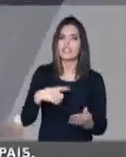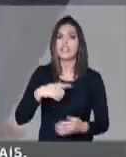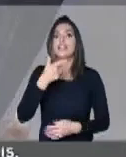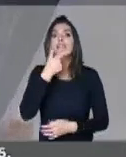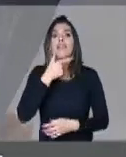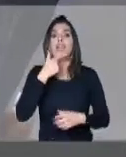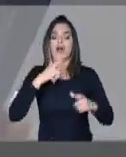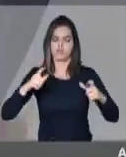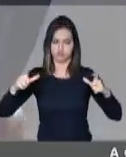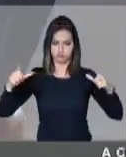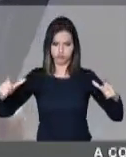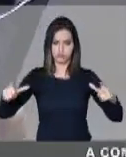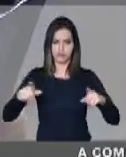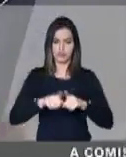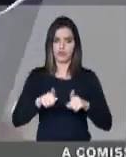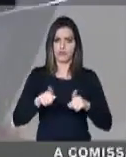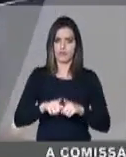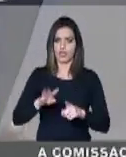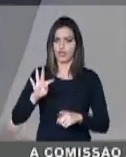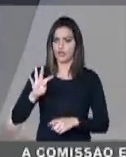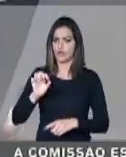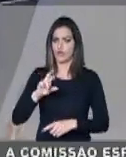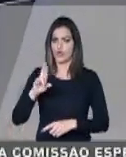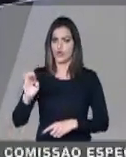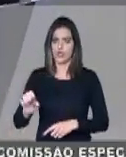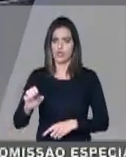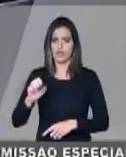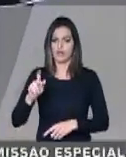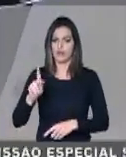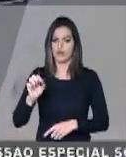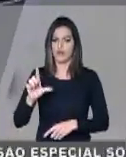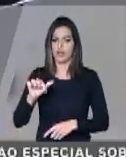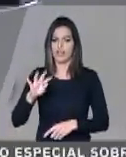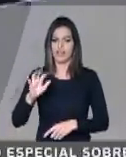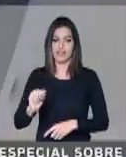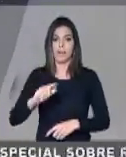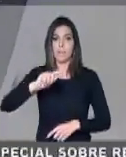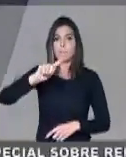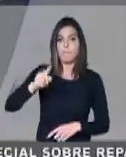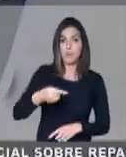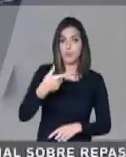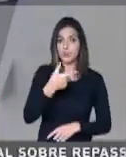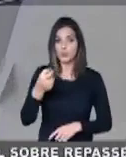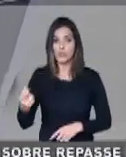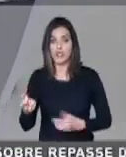queijo, o famoso tombo da polenta de 1.200 quilos.